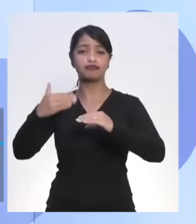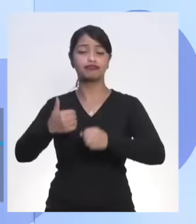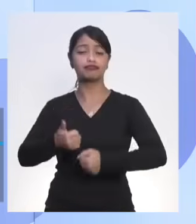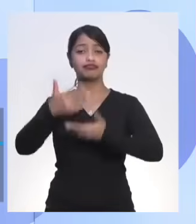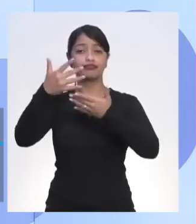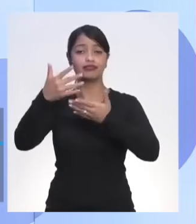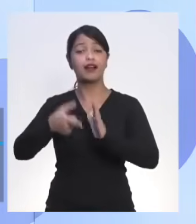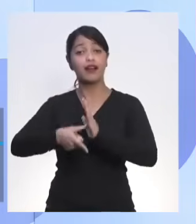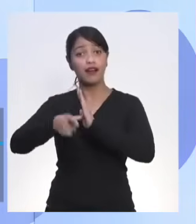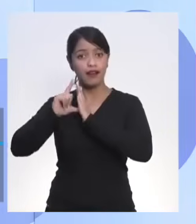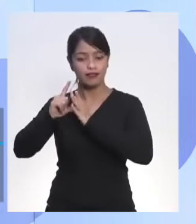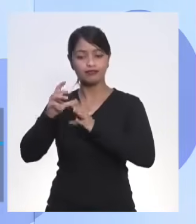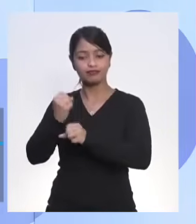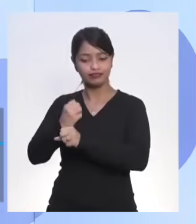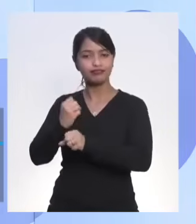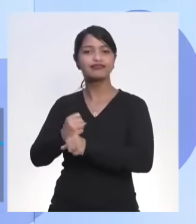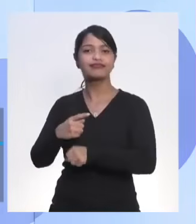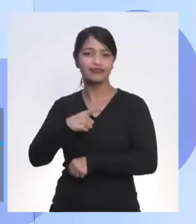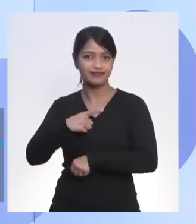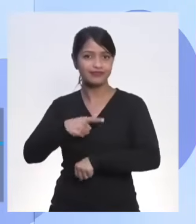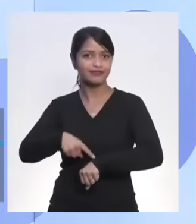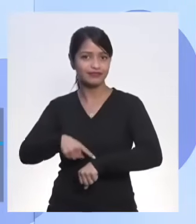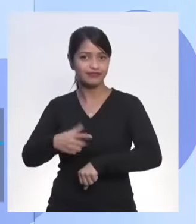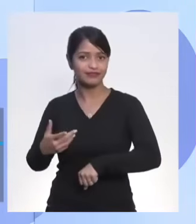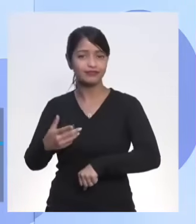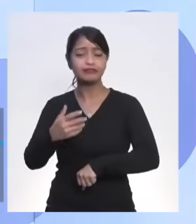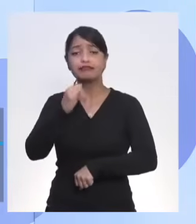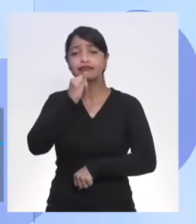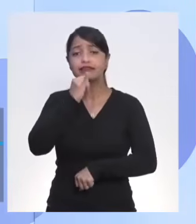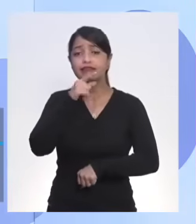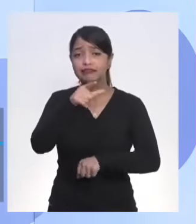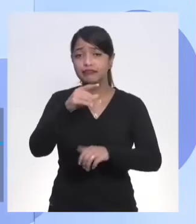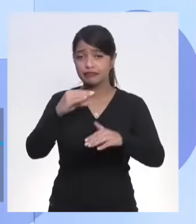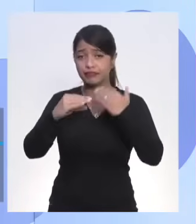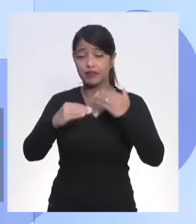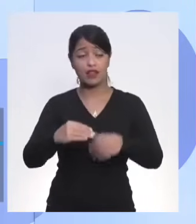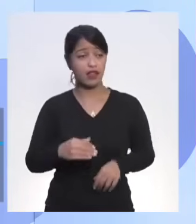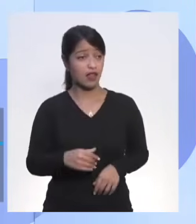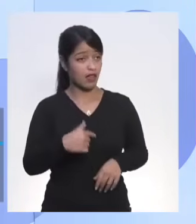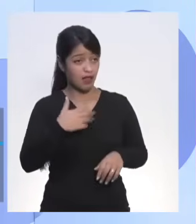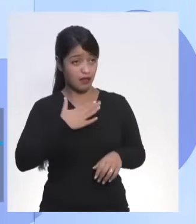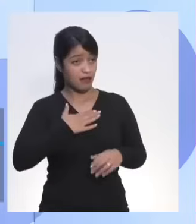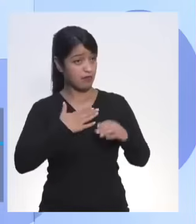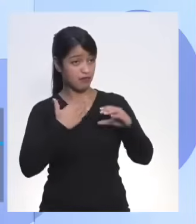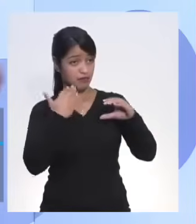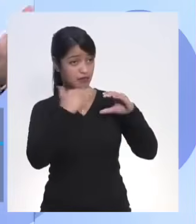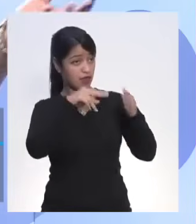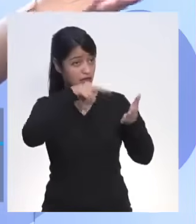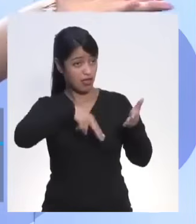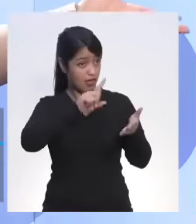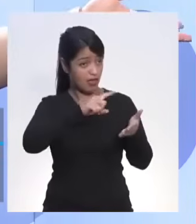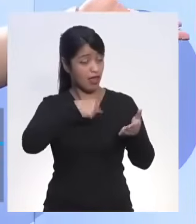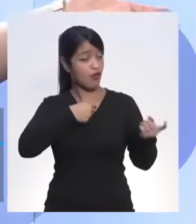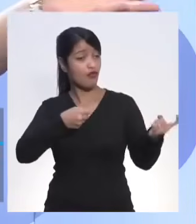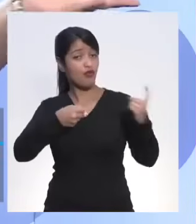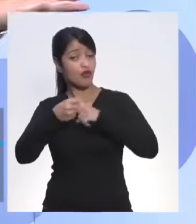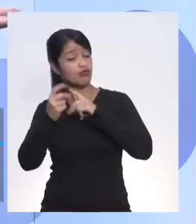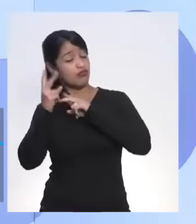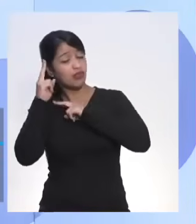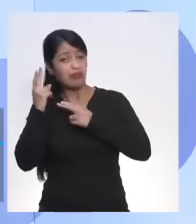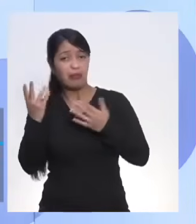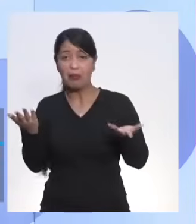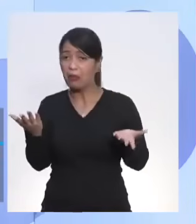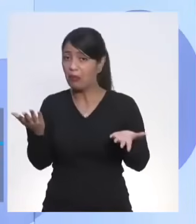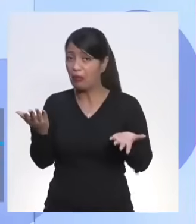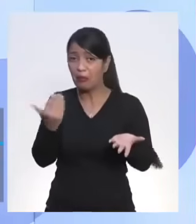não adianta colocar lá no chat para mim, se você não ler a minha mensagem, eu vou voltar a dormir. Entendeu?